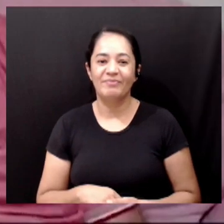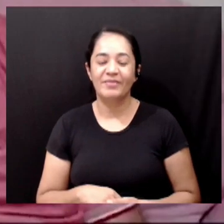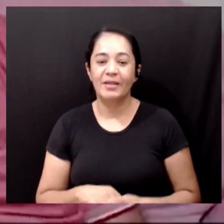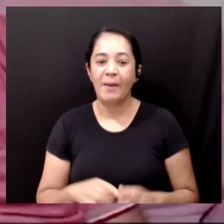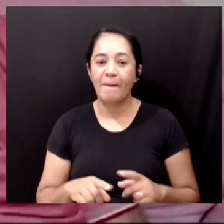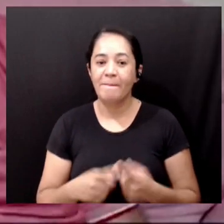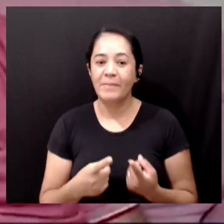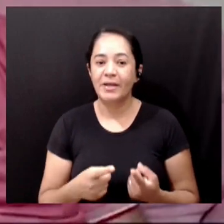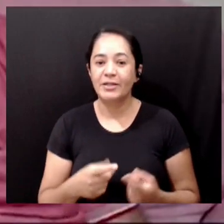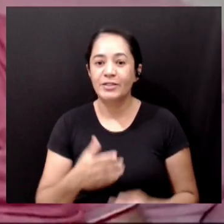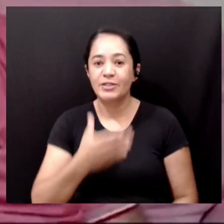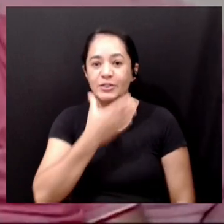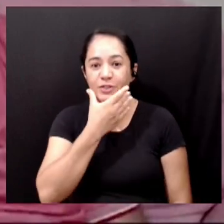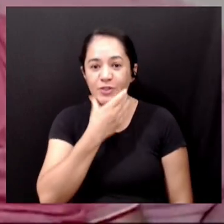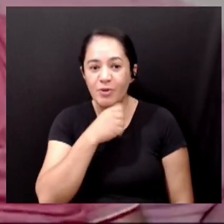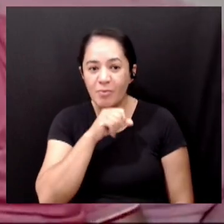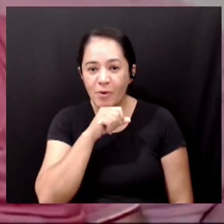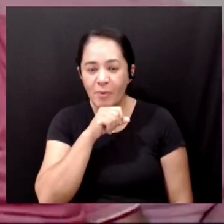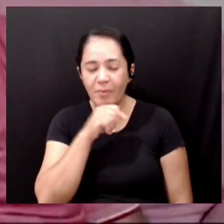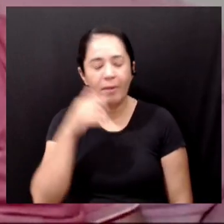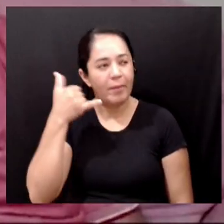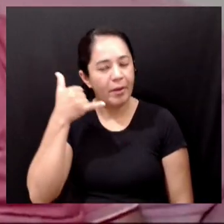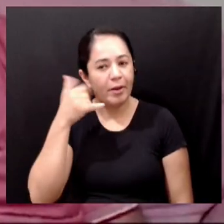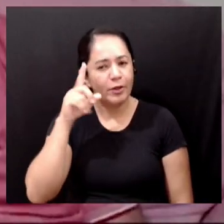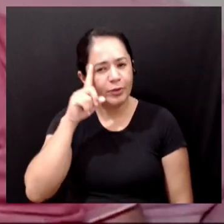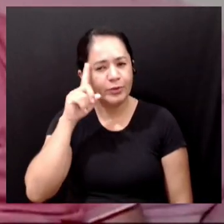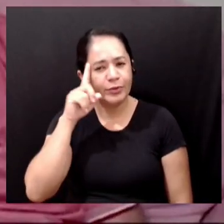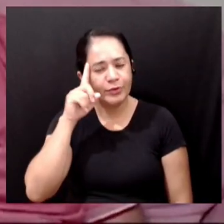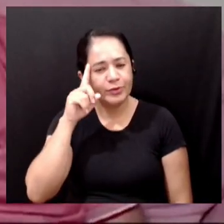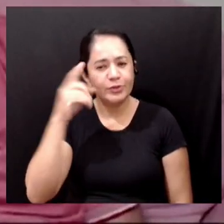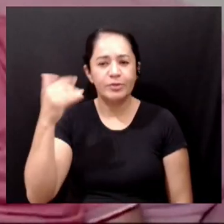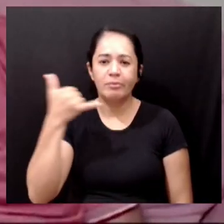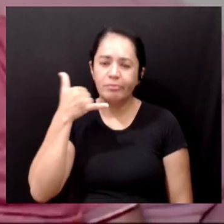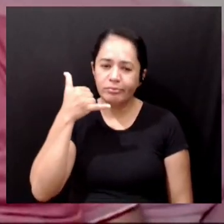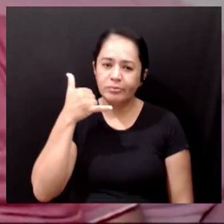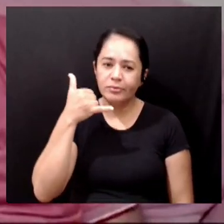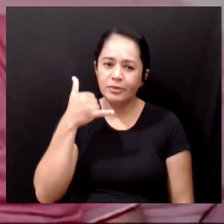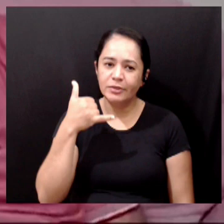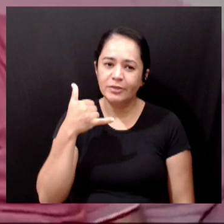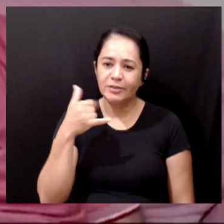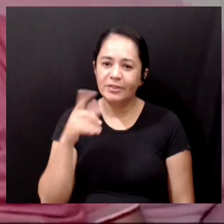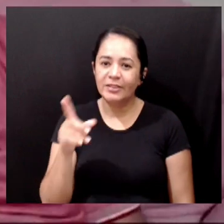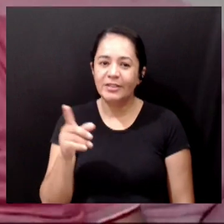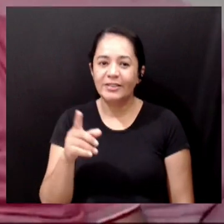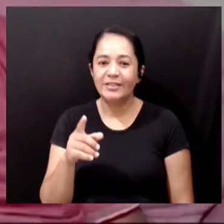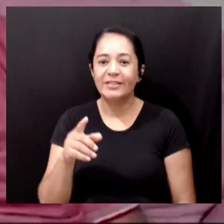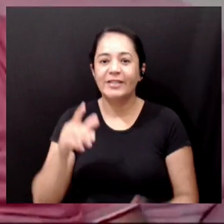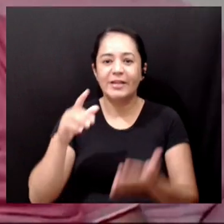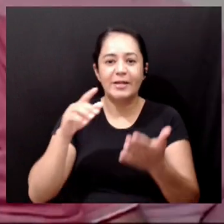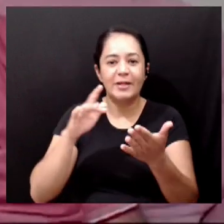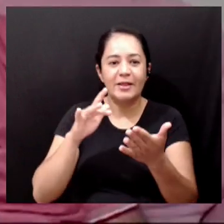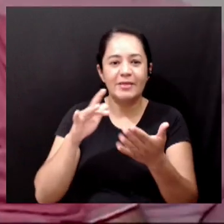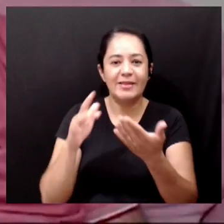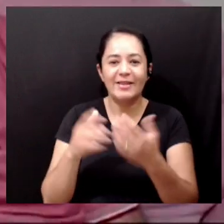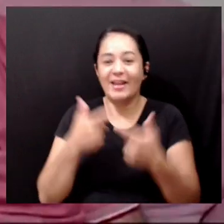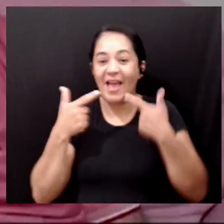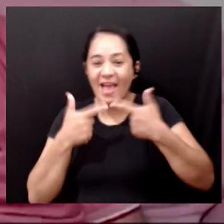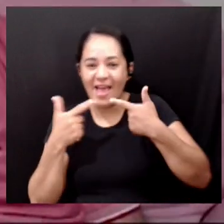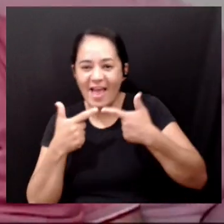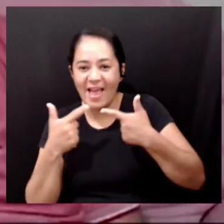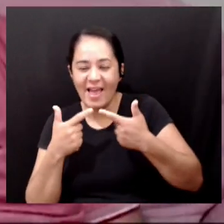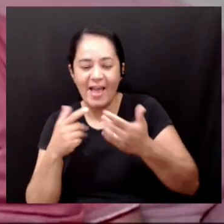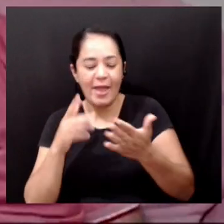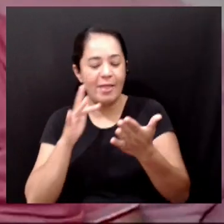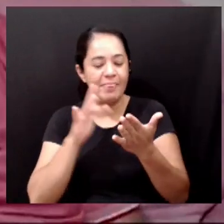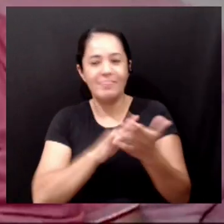pai ligava todo dia para saber como é que estava, e ele desligava o telefone. Ele dava risada e desligava o telefone.